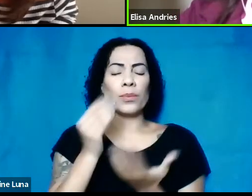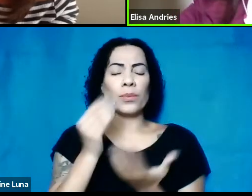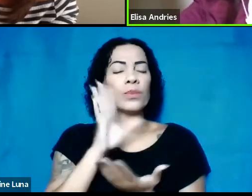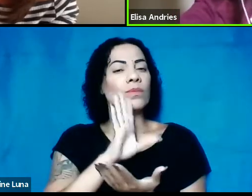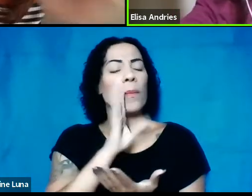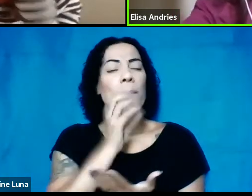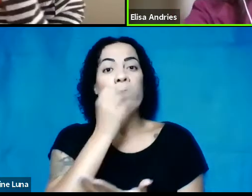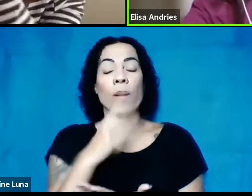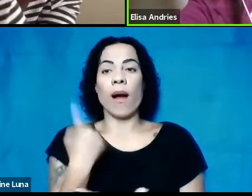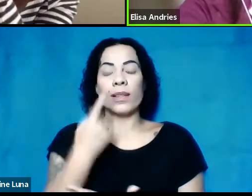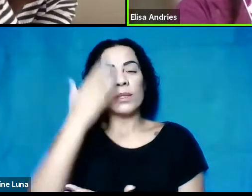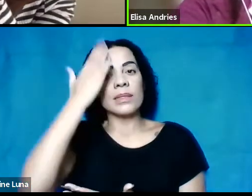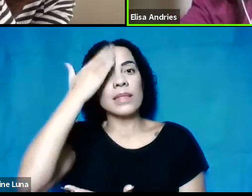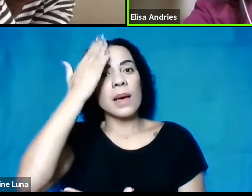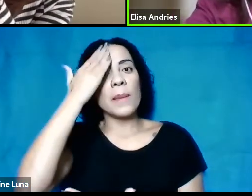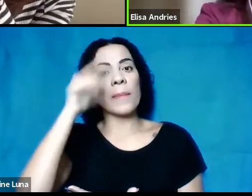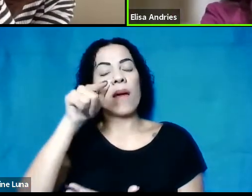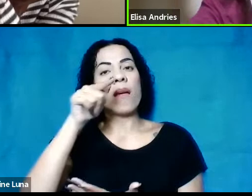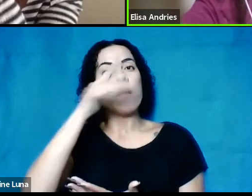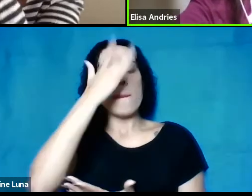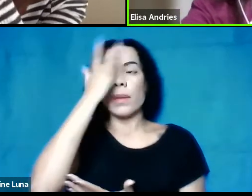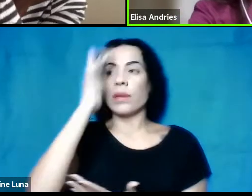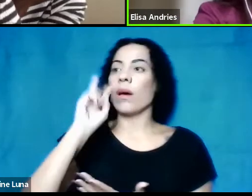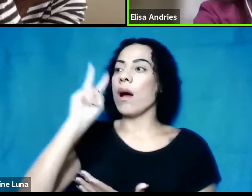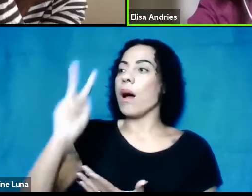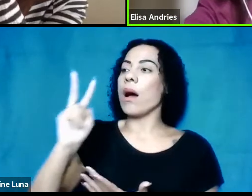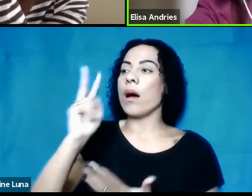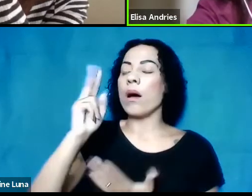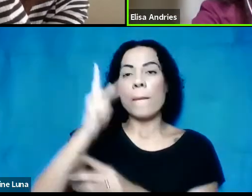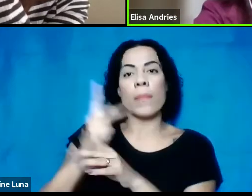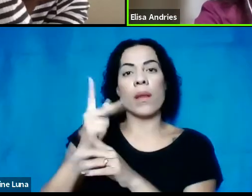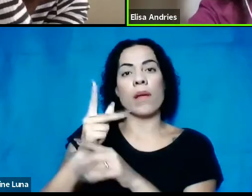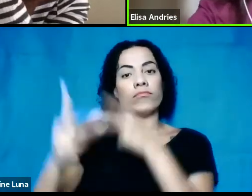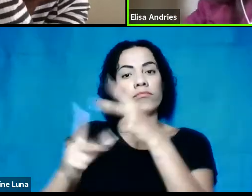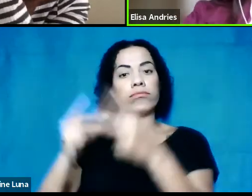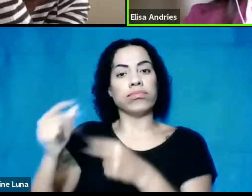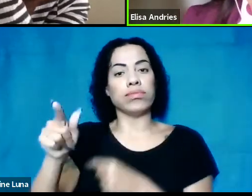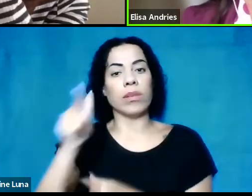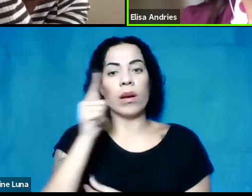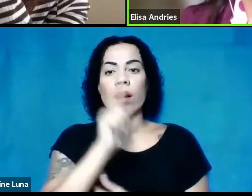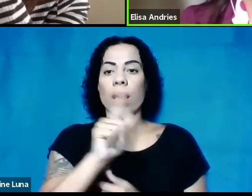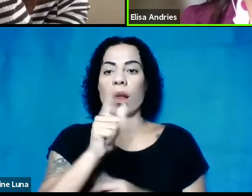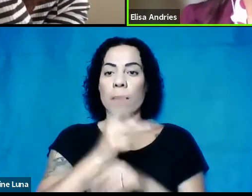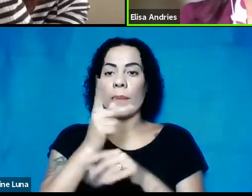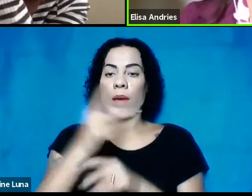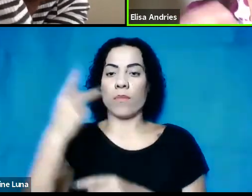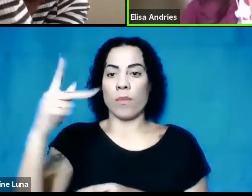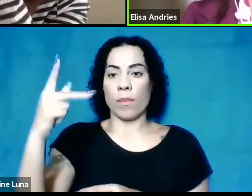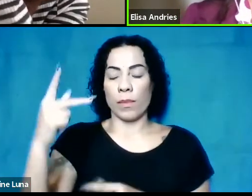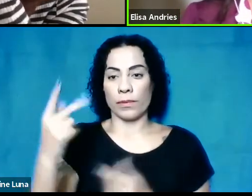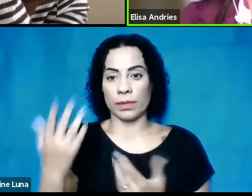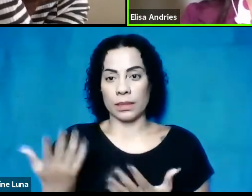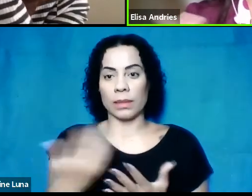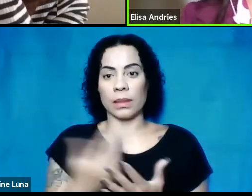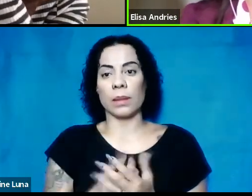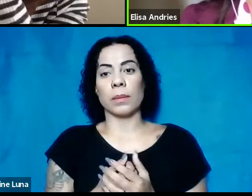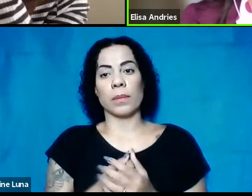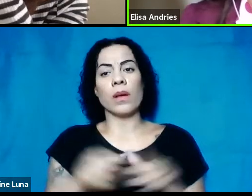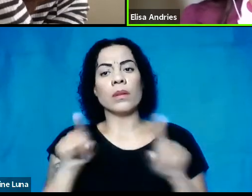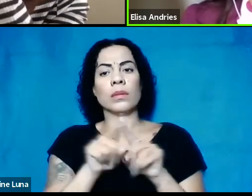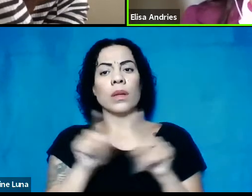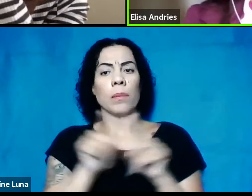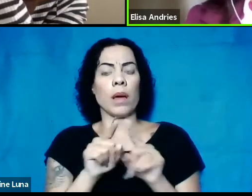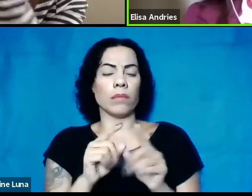gente saber desse reconhecimento, né, para você, né, e também para todos nós. Eu